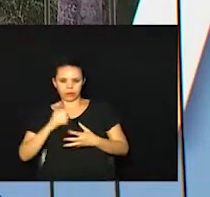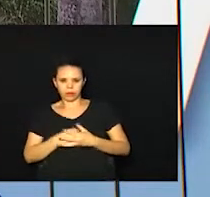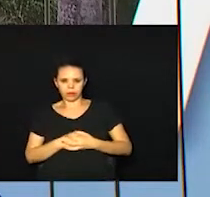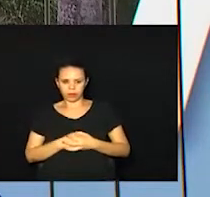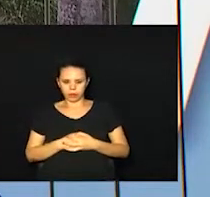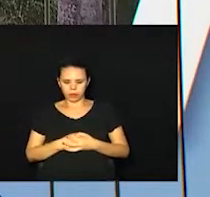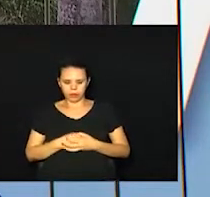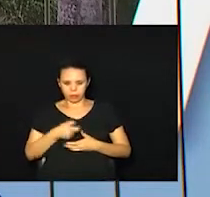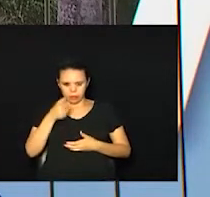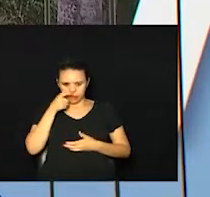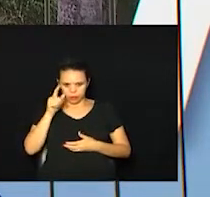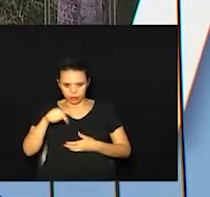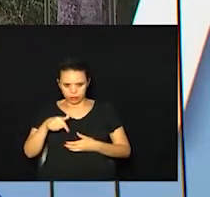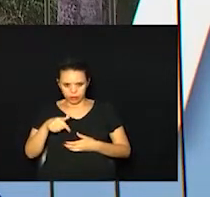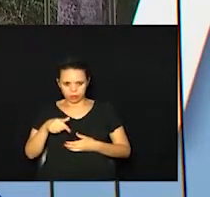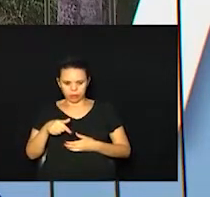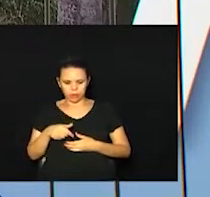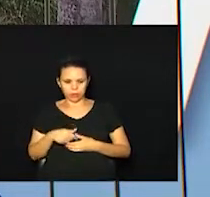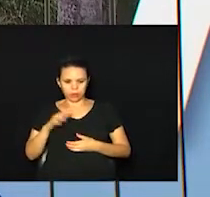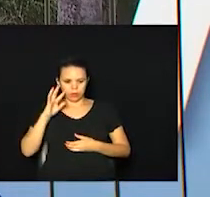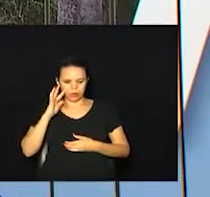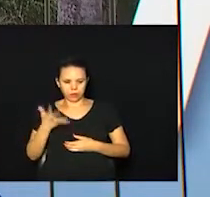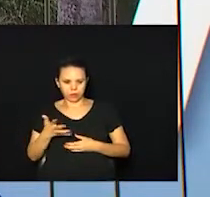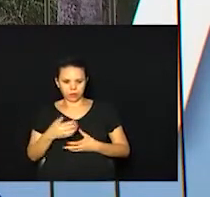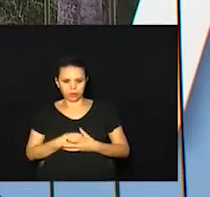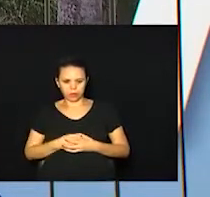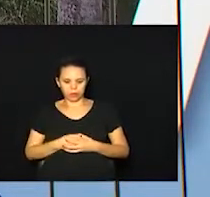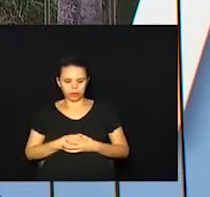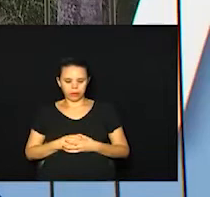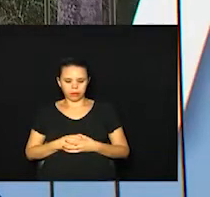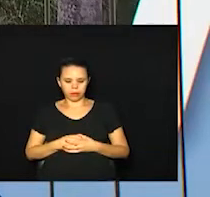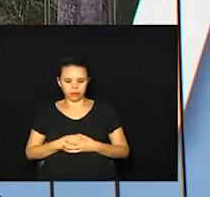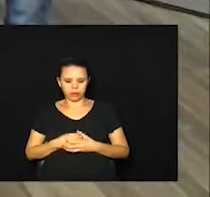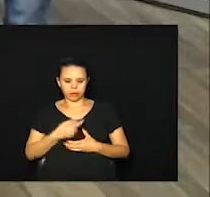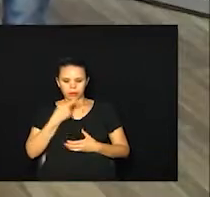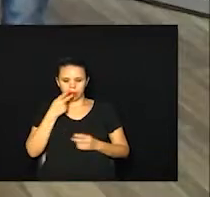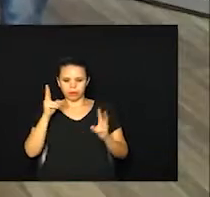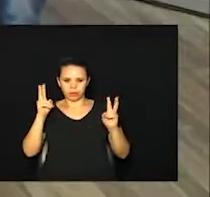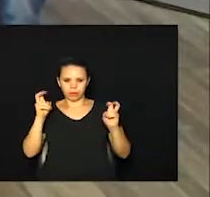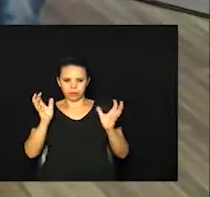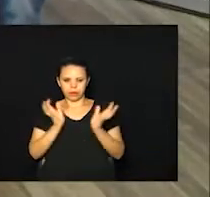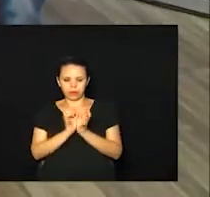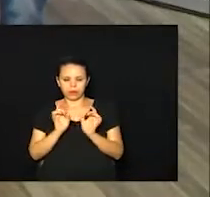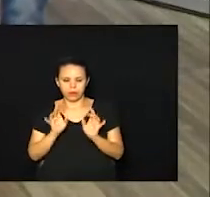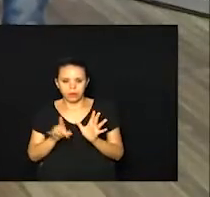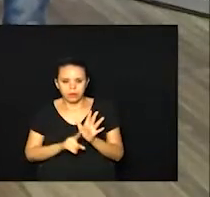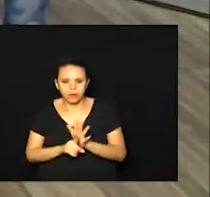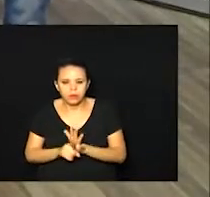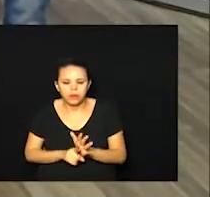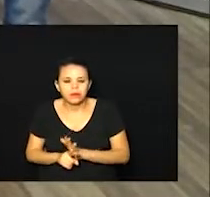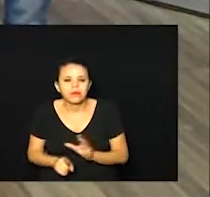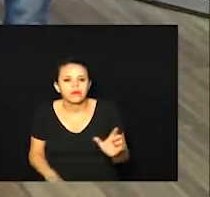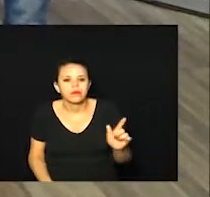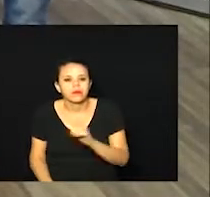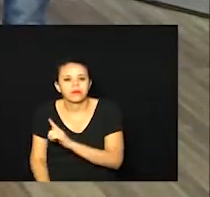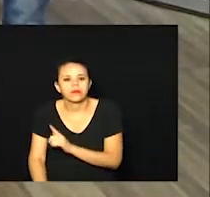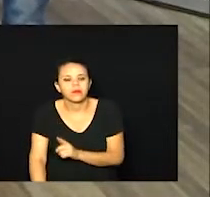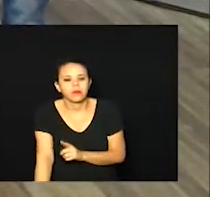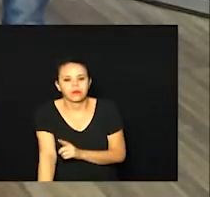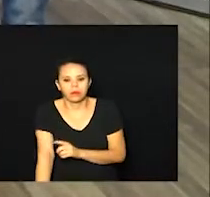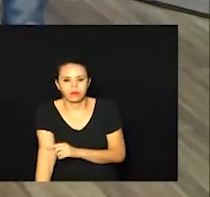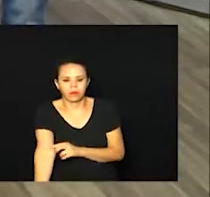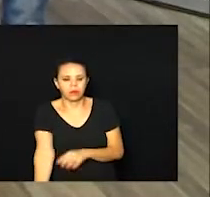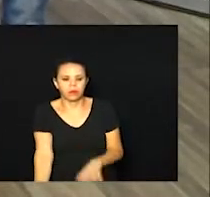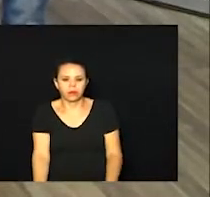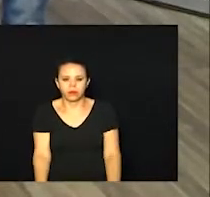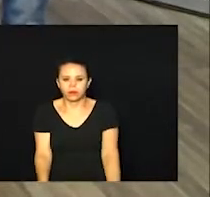e a gente vê que isso tem dado um certo resultado aqui. E já nós vamos falar sobre a Comissão Especial de Estudos do Campo Grande e também sobre a Comissão